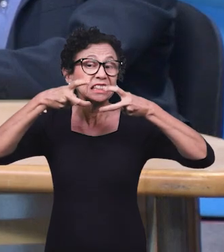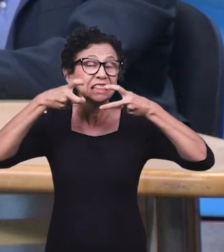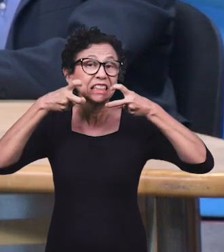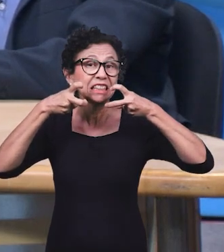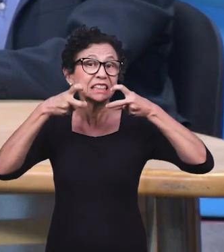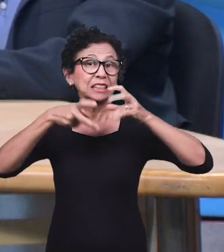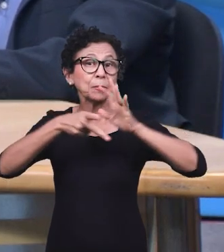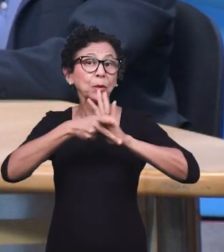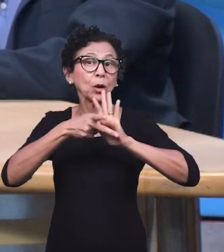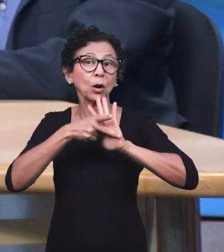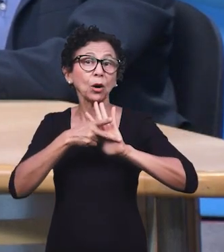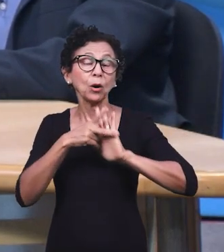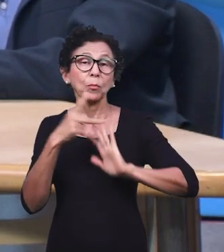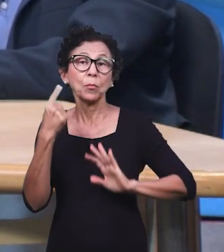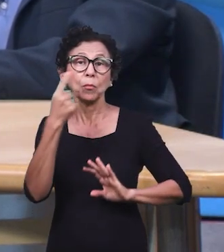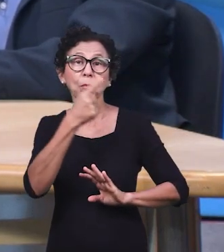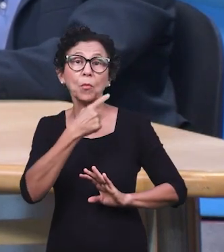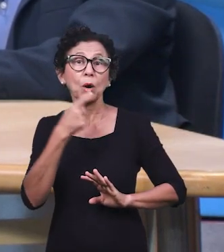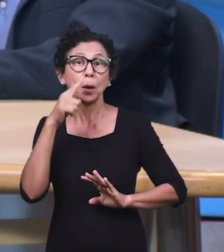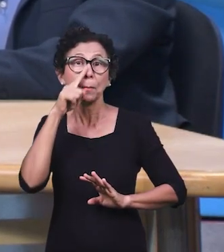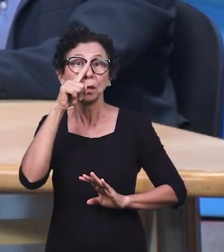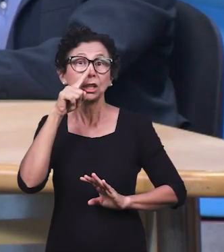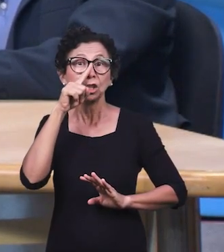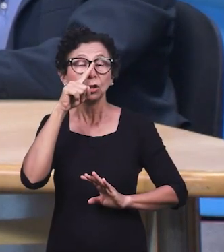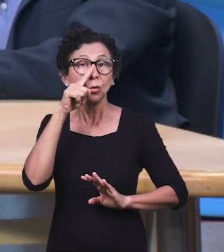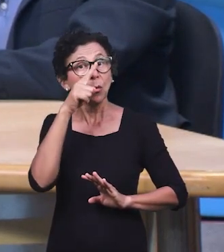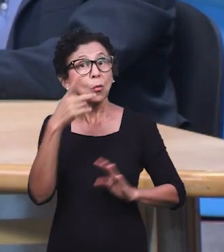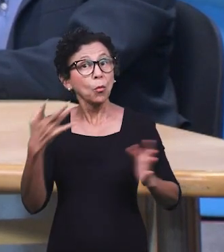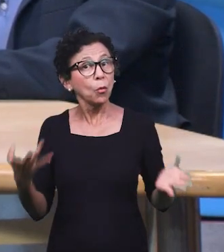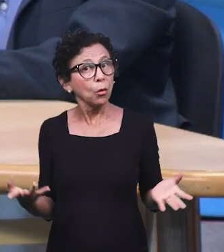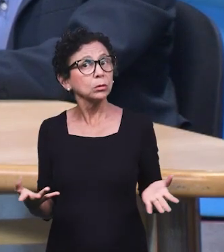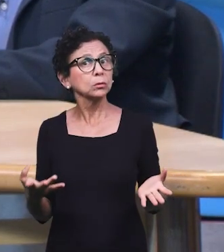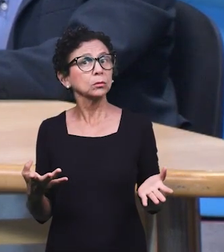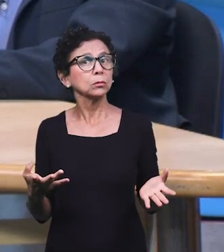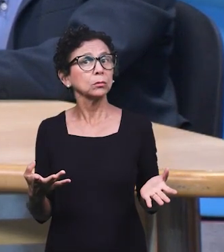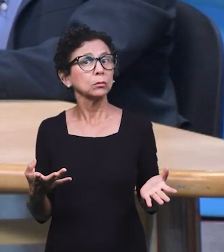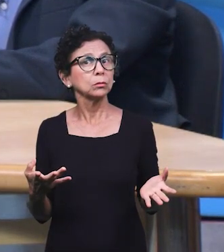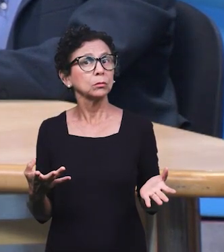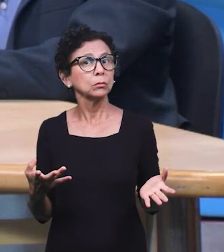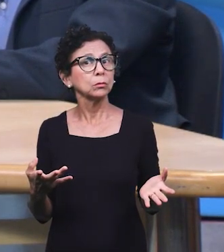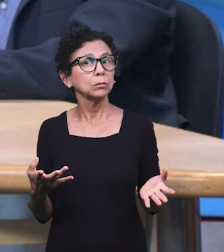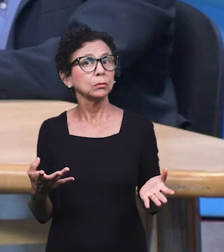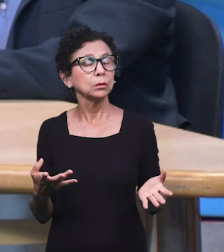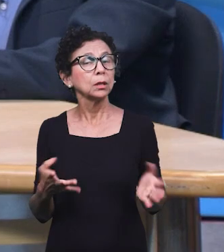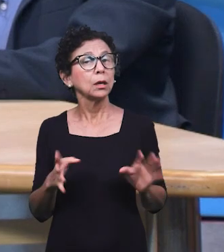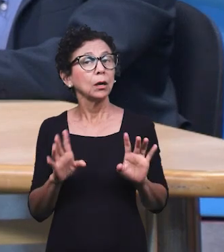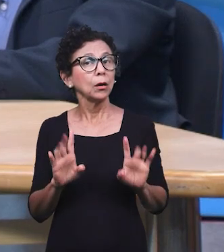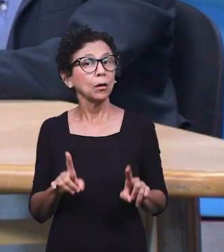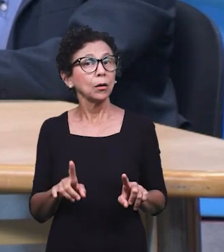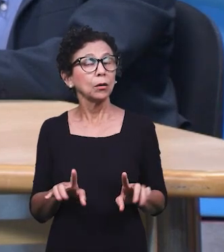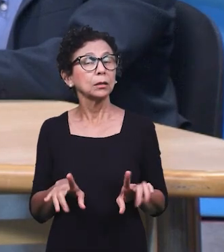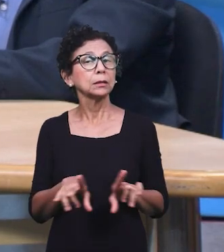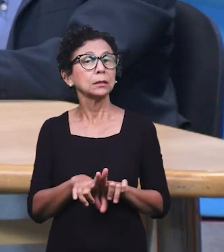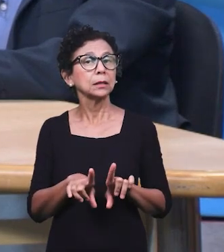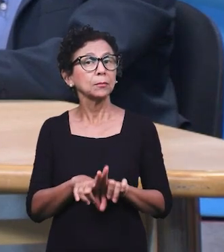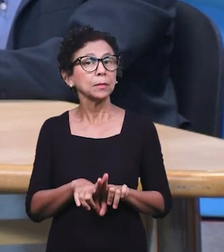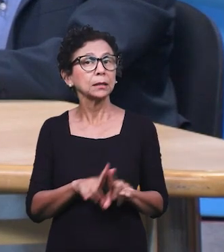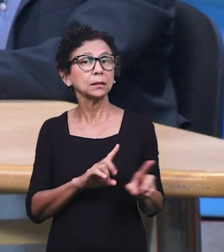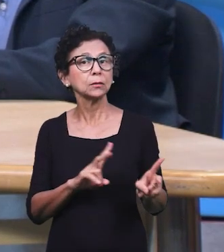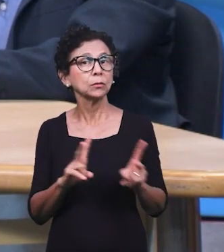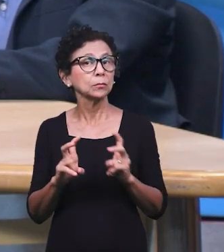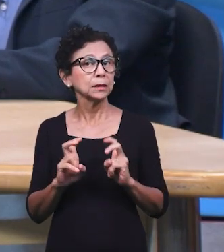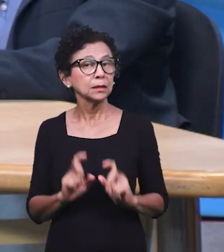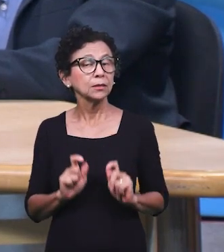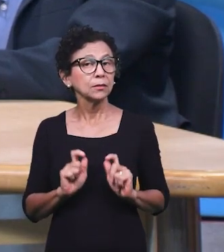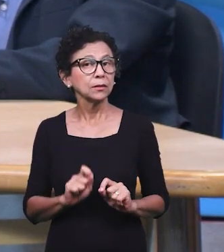é um dos cânceres mais perigosos no corpo, e o câncer bucal também tem uma vertente aí da questão